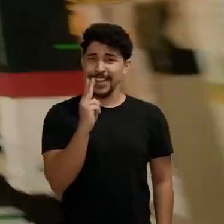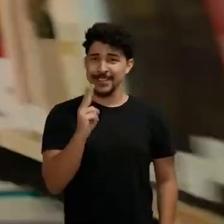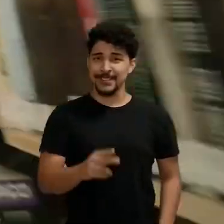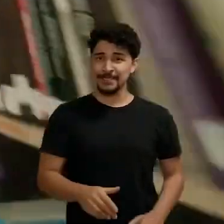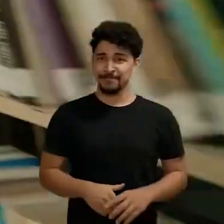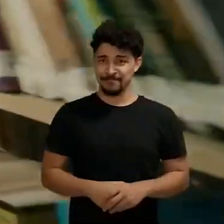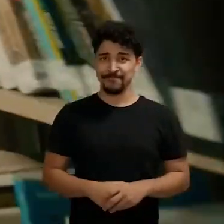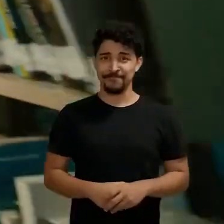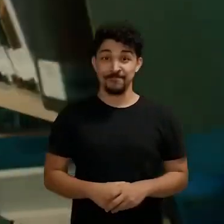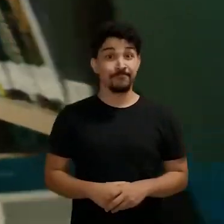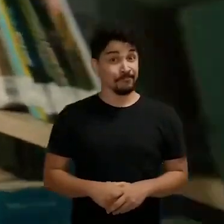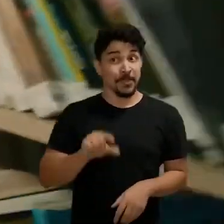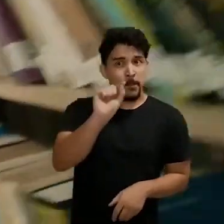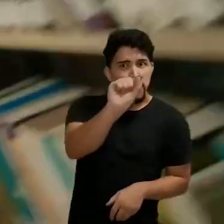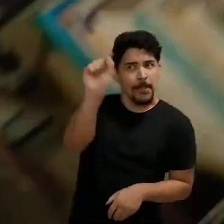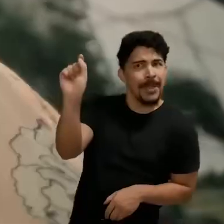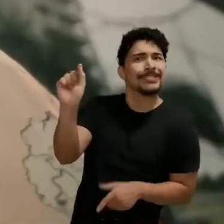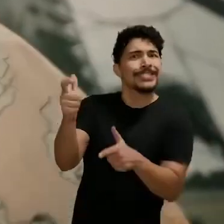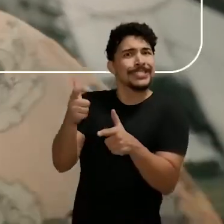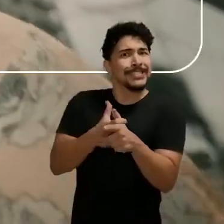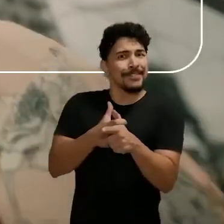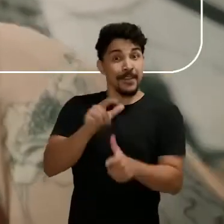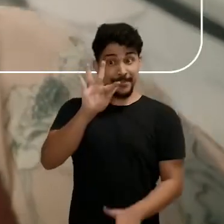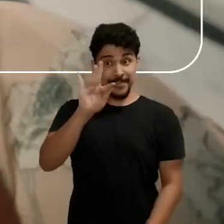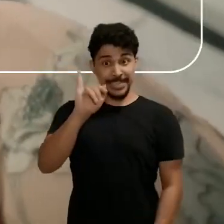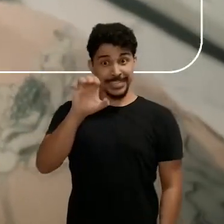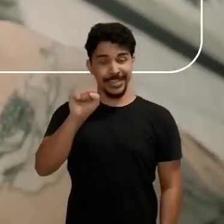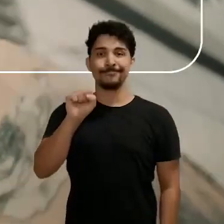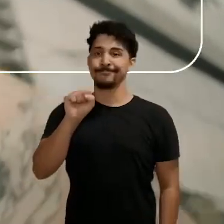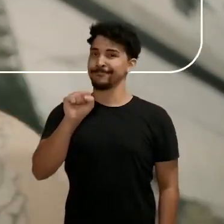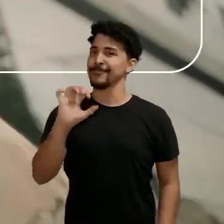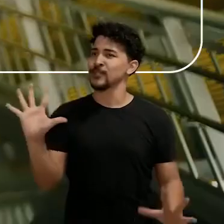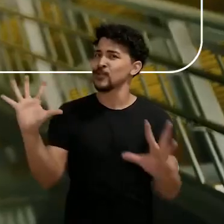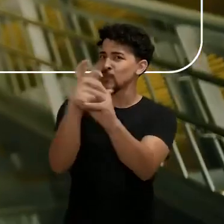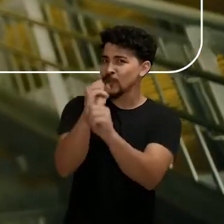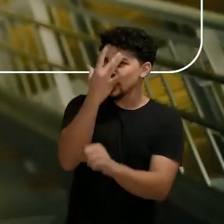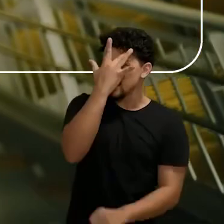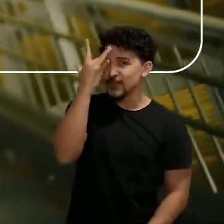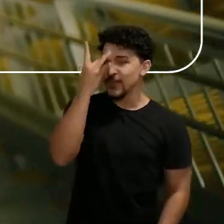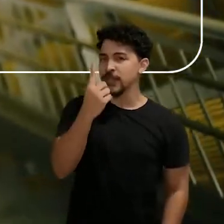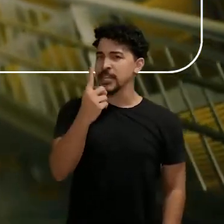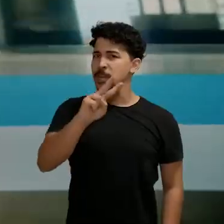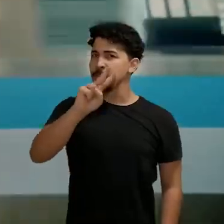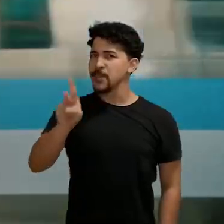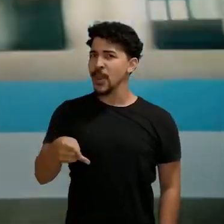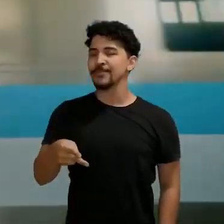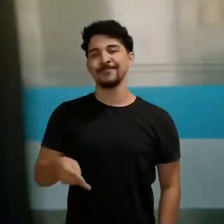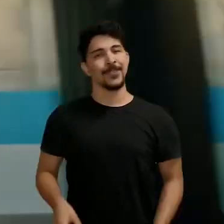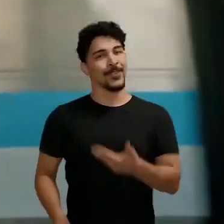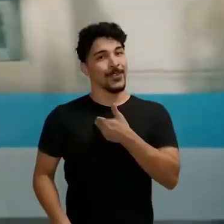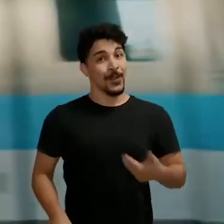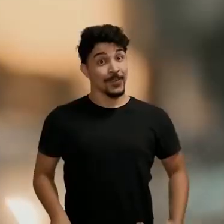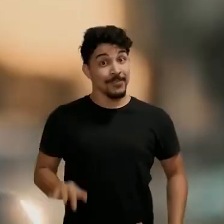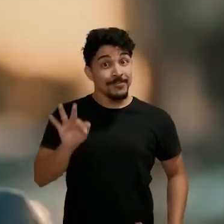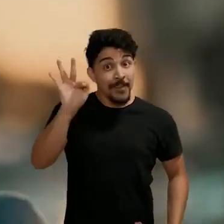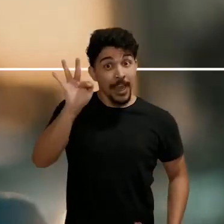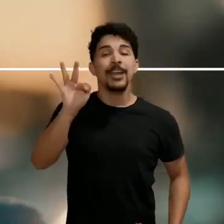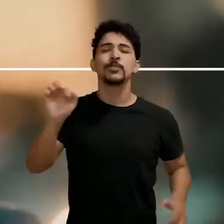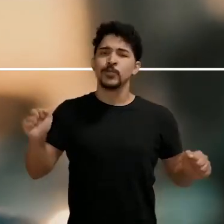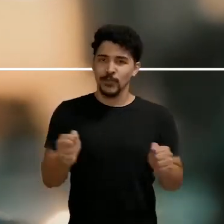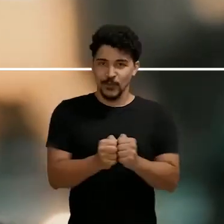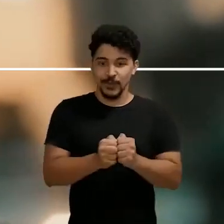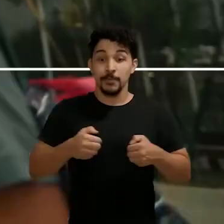de fazer o pagamento do FIES todo mês ali. Para ajudar mais de 1 milhão de brasileiros endividados com FIES, o governo federal, por meio do